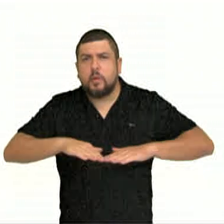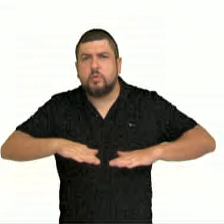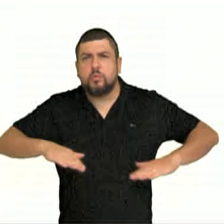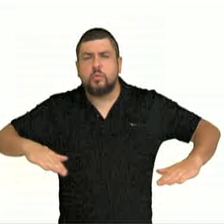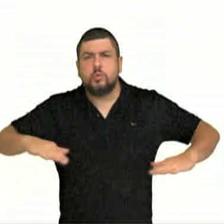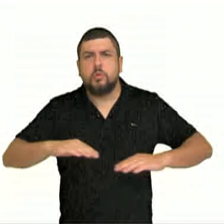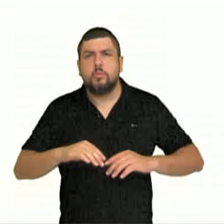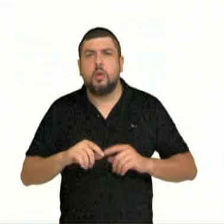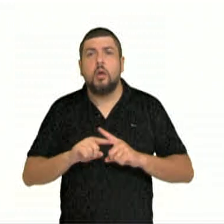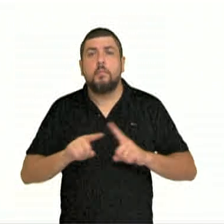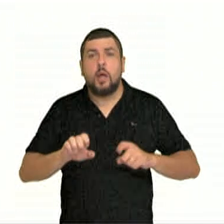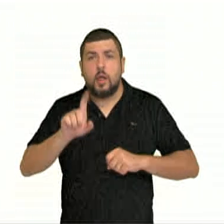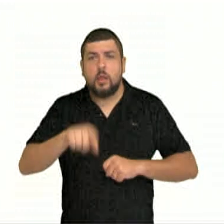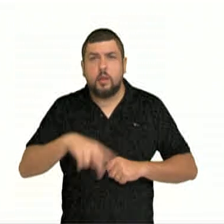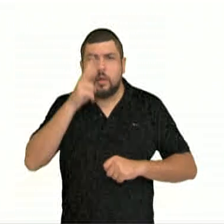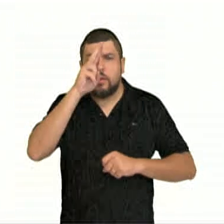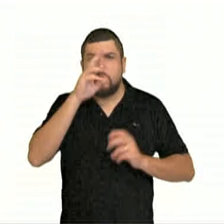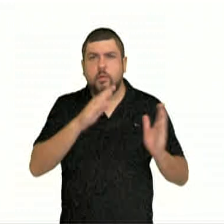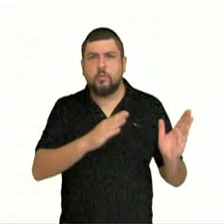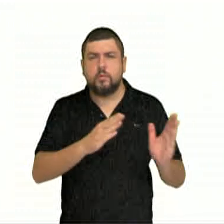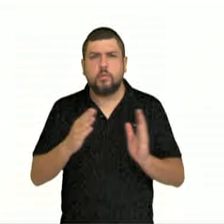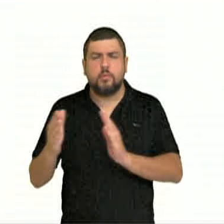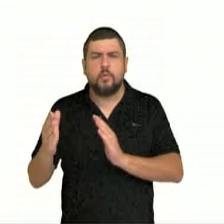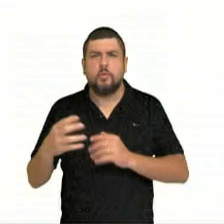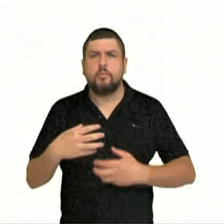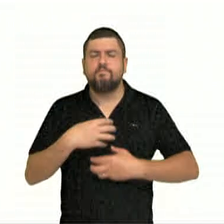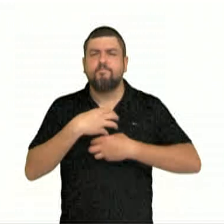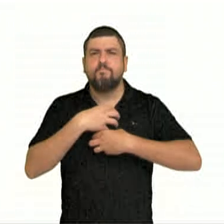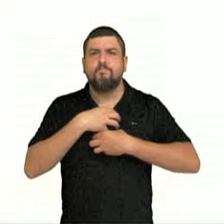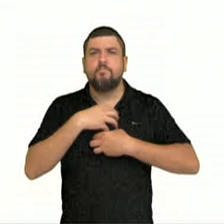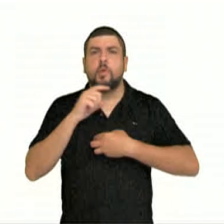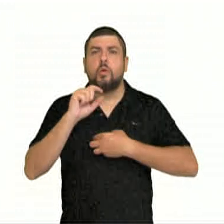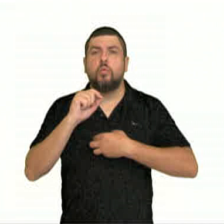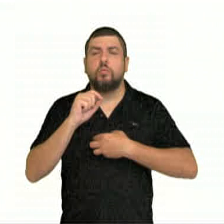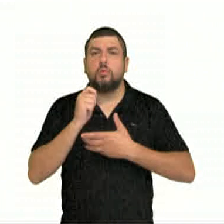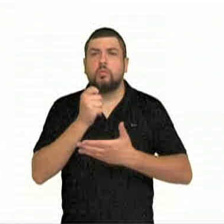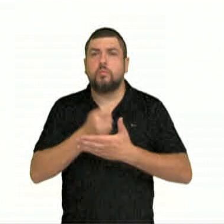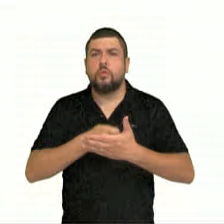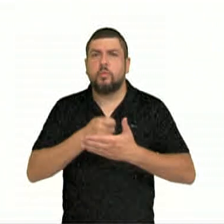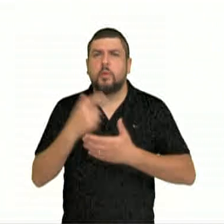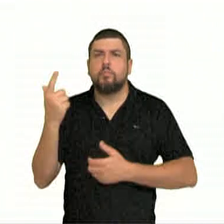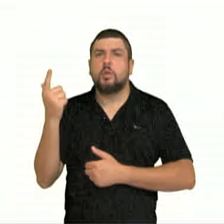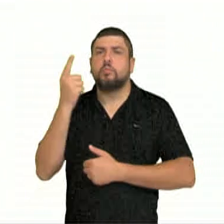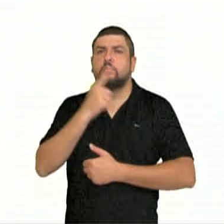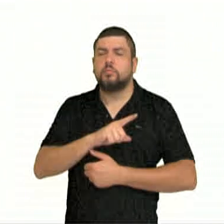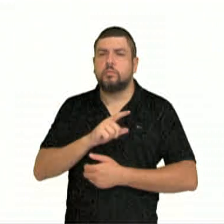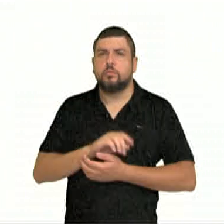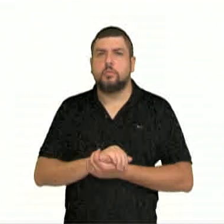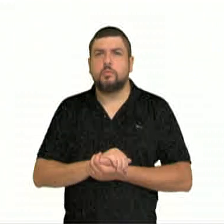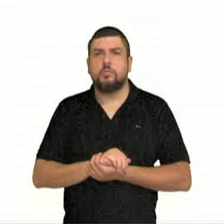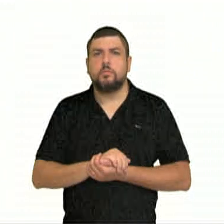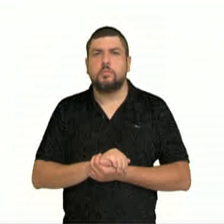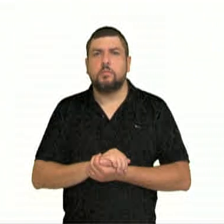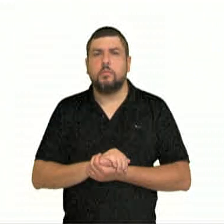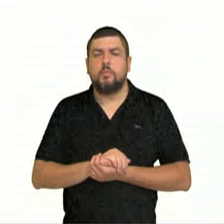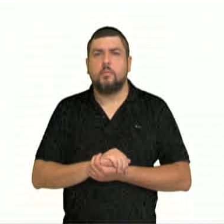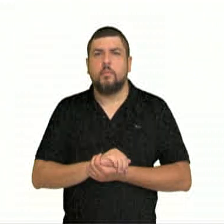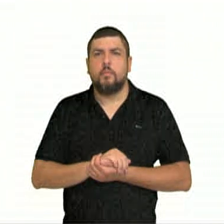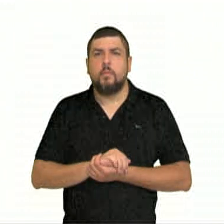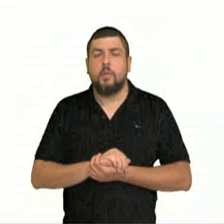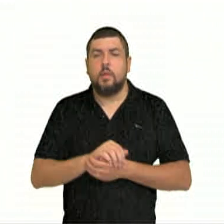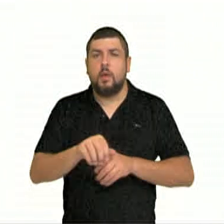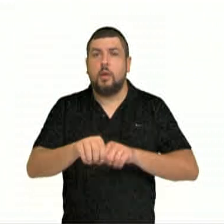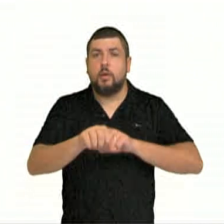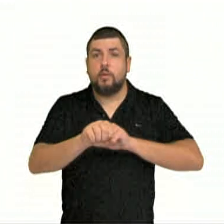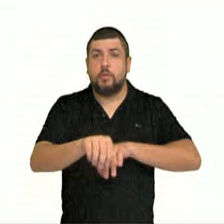uma inspiradora história de conquista, portadora de uma verdade incontestável. O aprendizado só